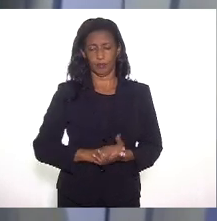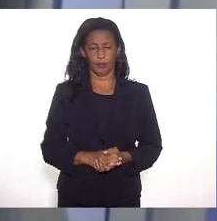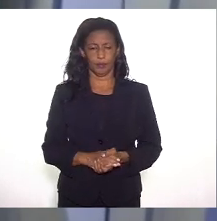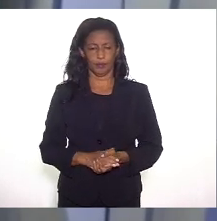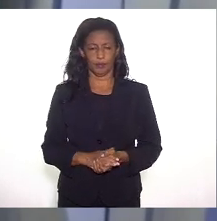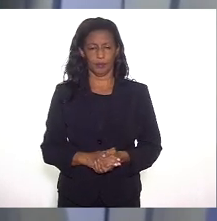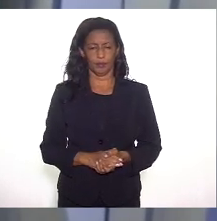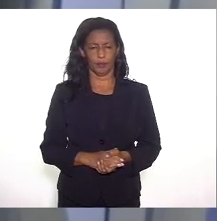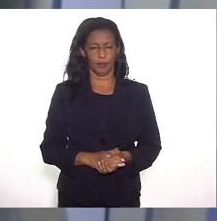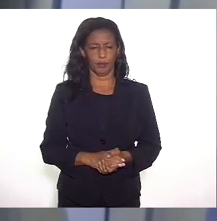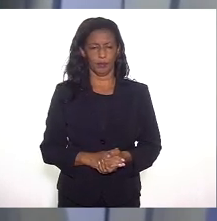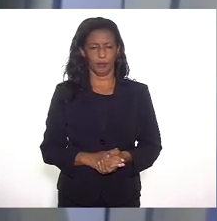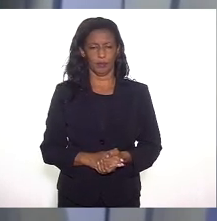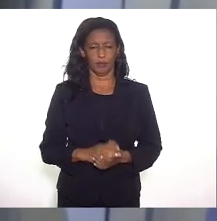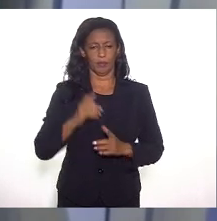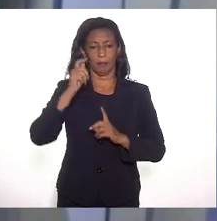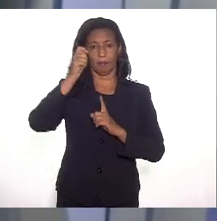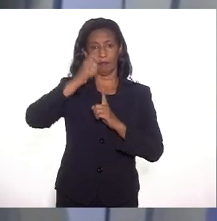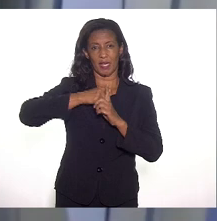levou